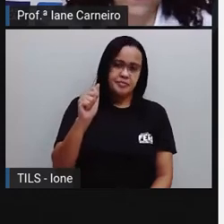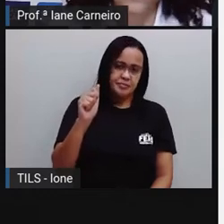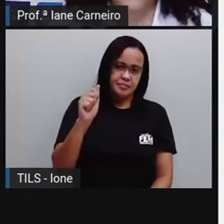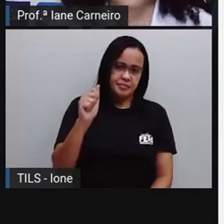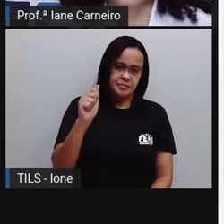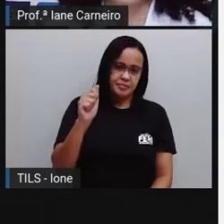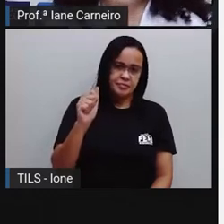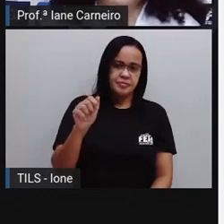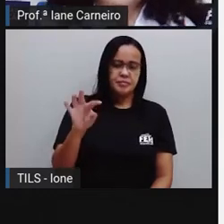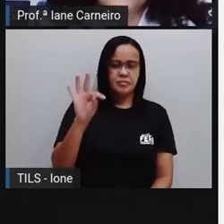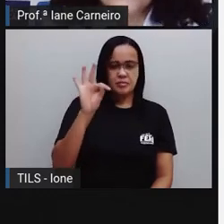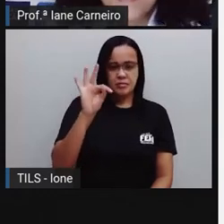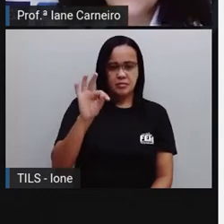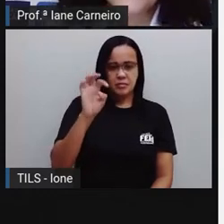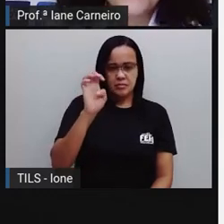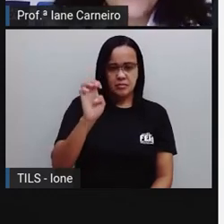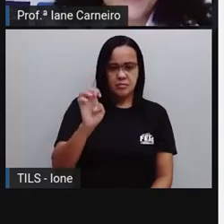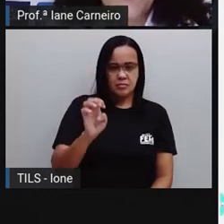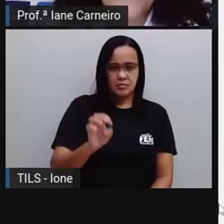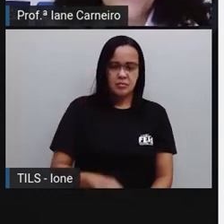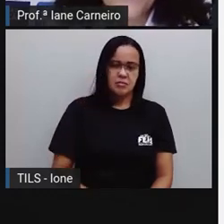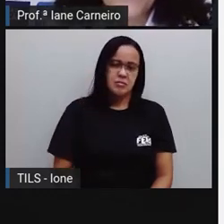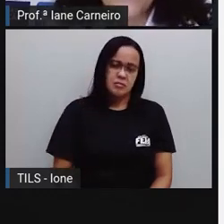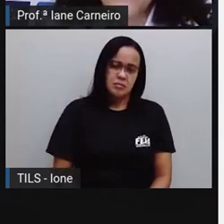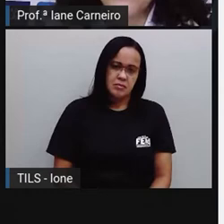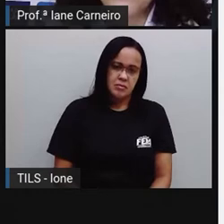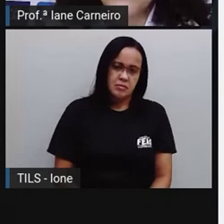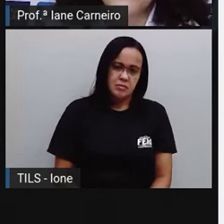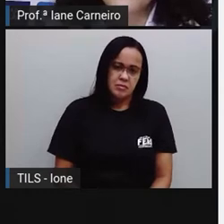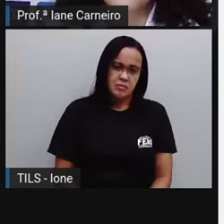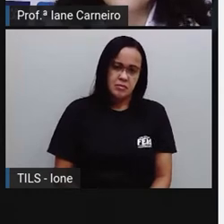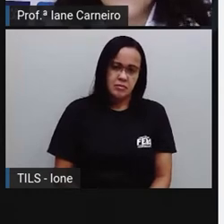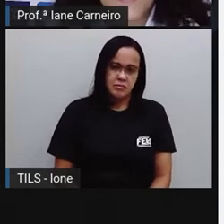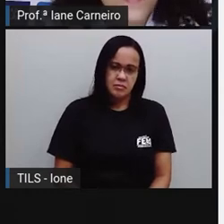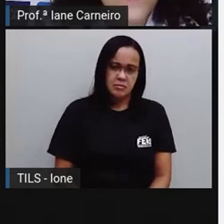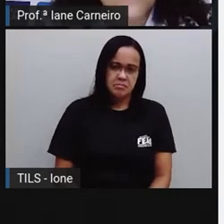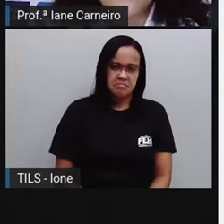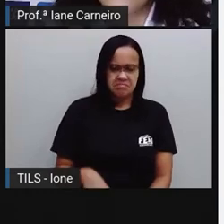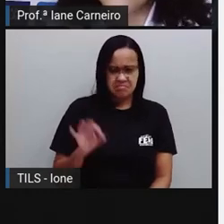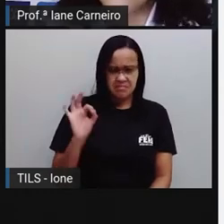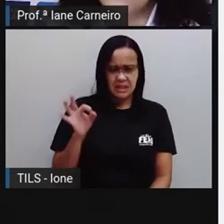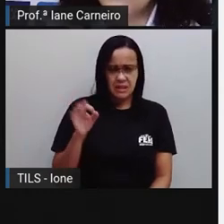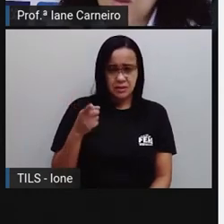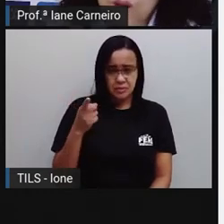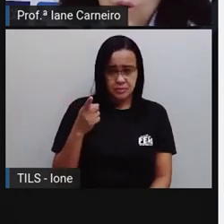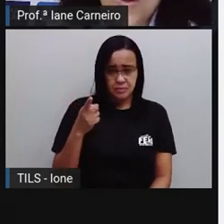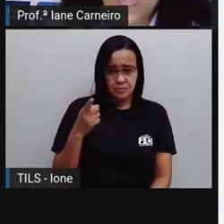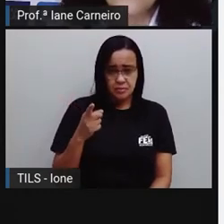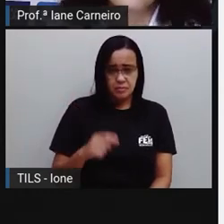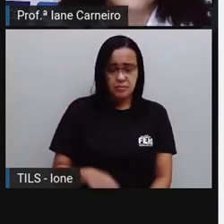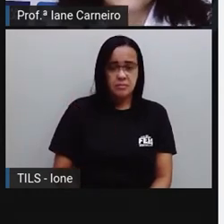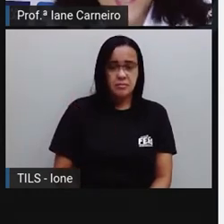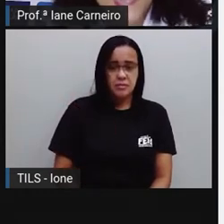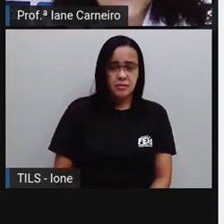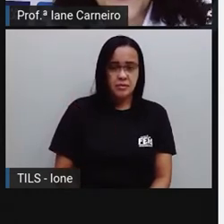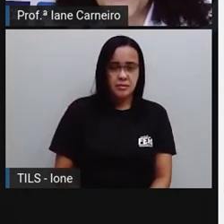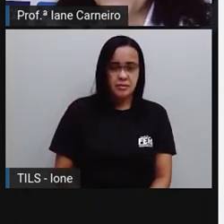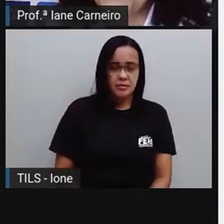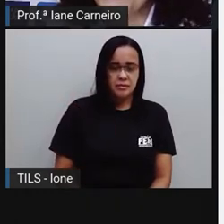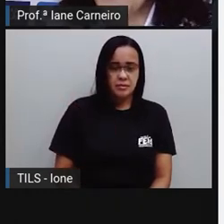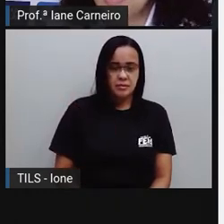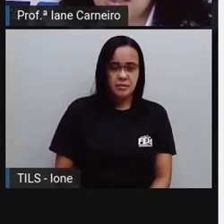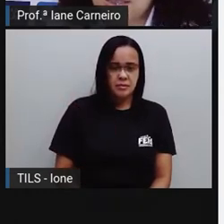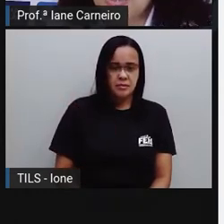o acerto vamos lá e comprou ó cê tesoura Tá